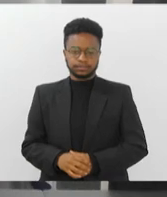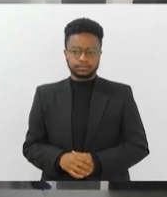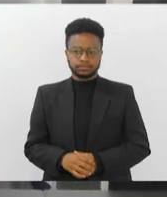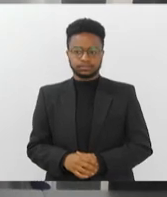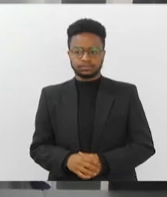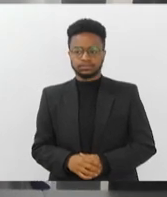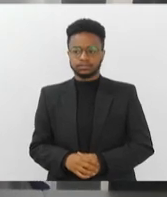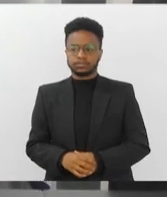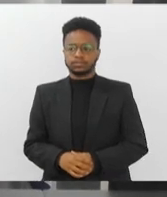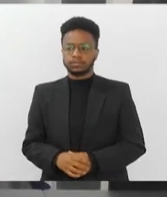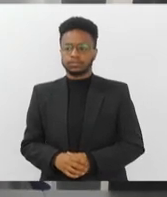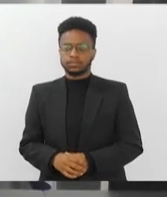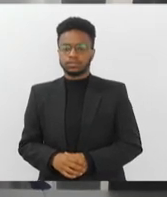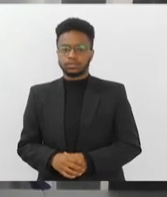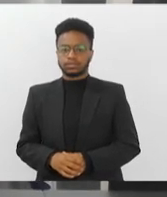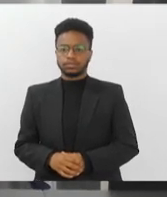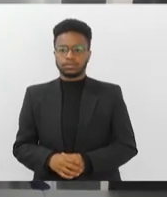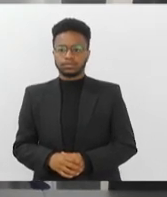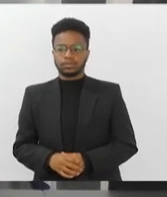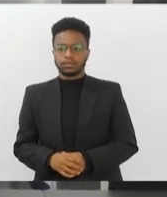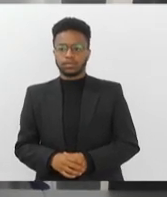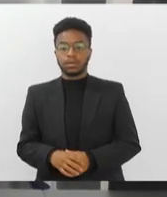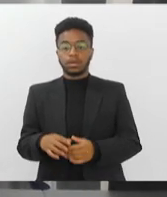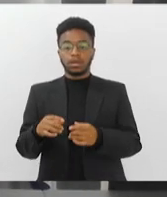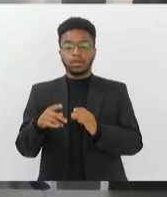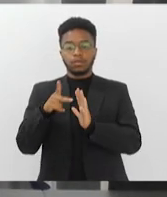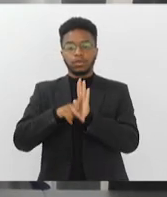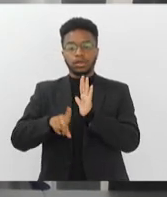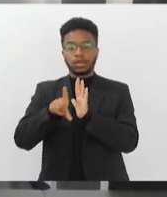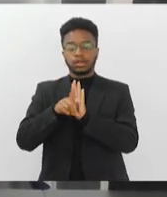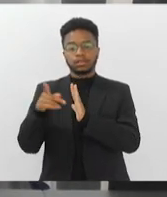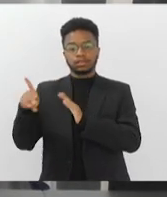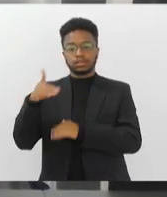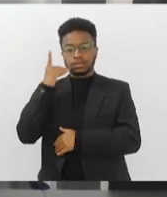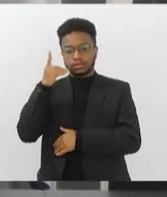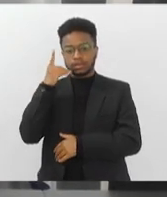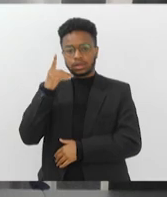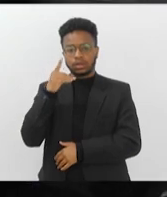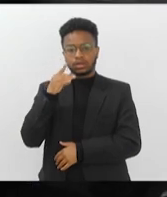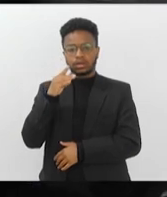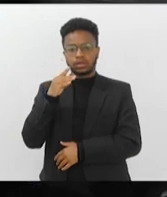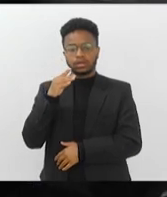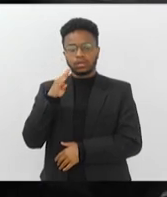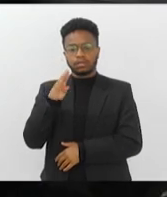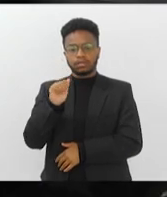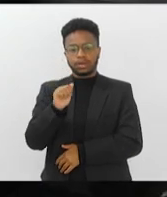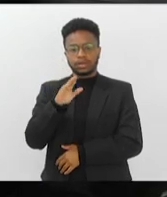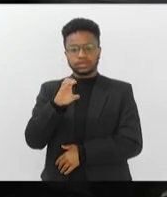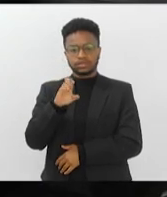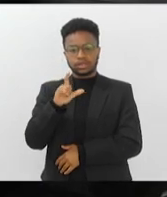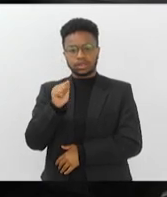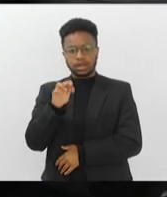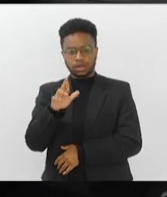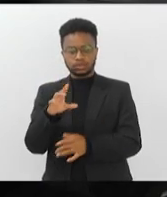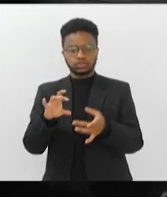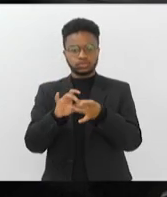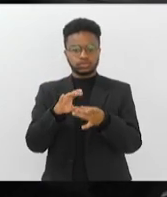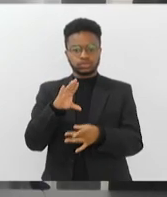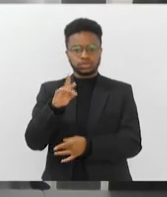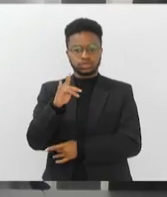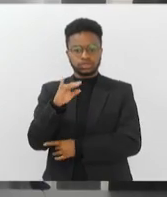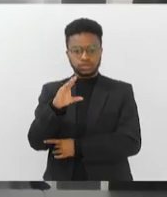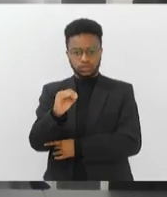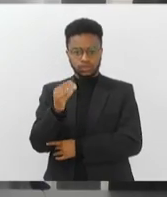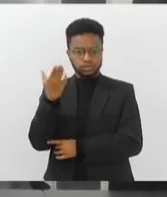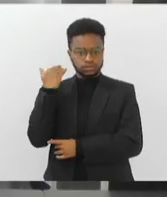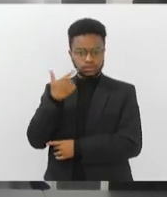Agora, nesse aspecto... O projeto de lei é do deputado Bacelar com o Chico Machado, isso. De 23. Eu